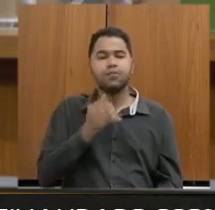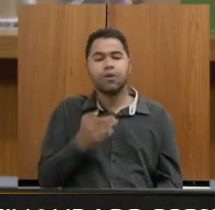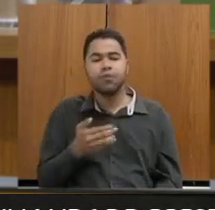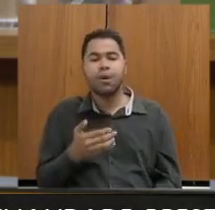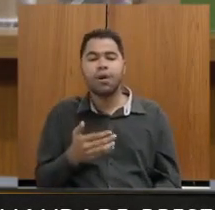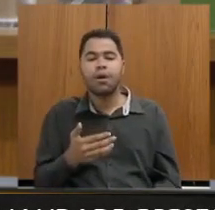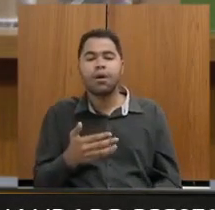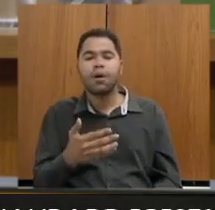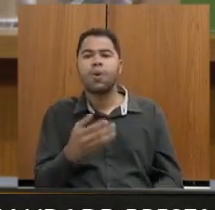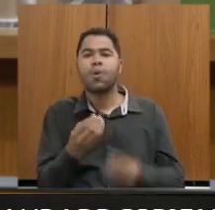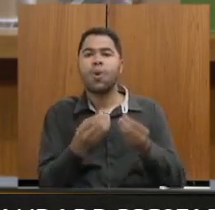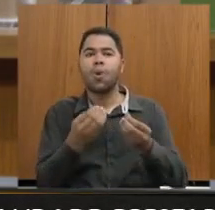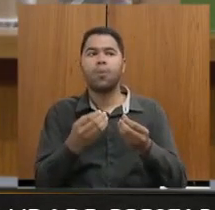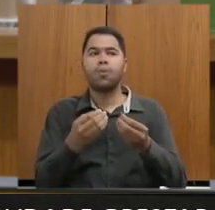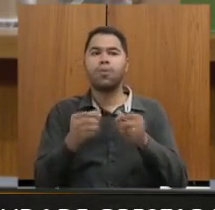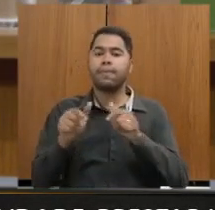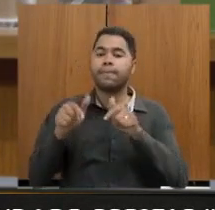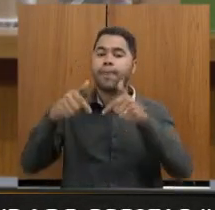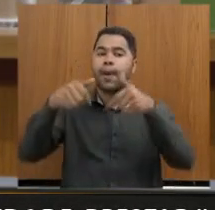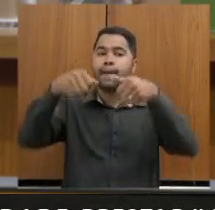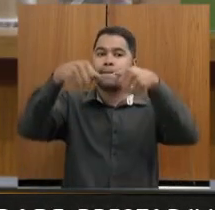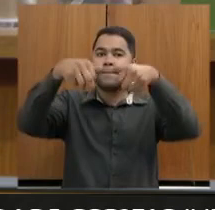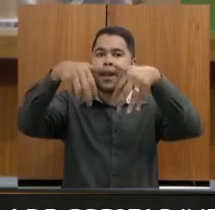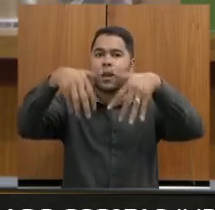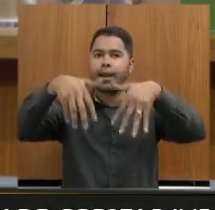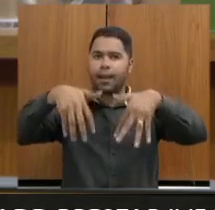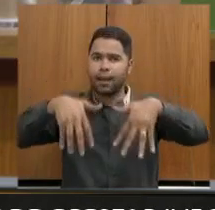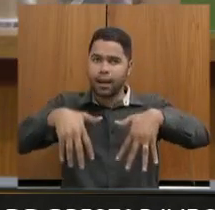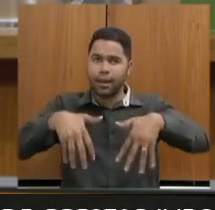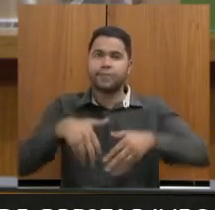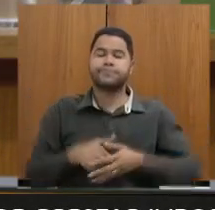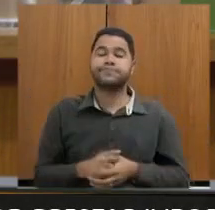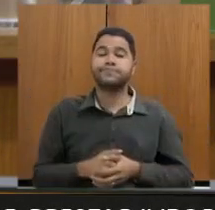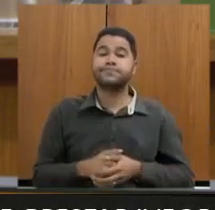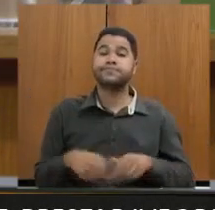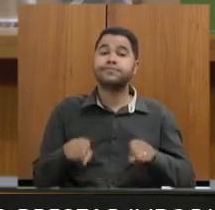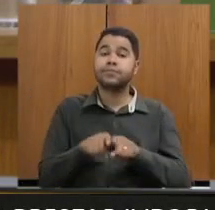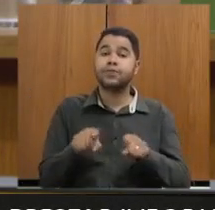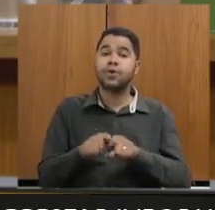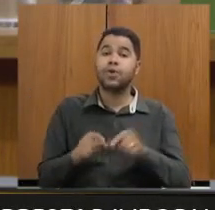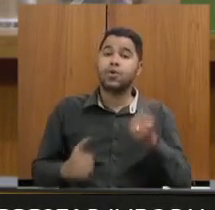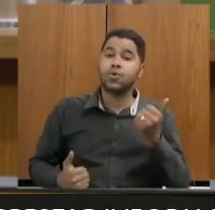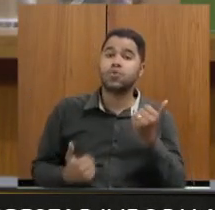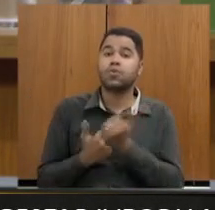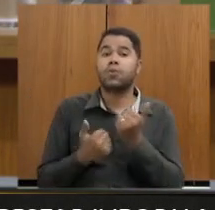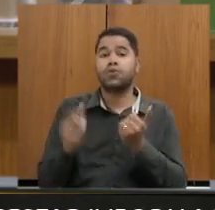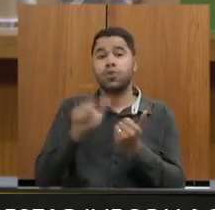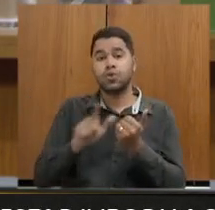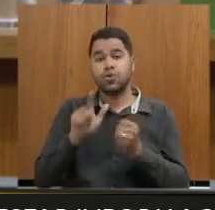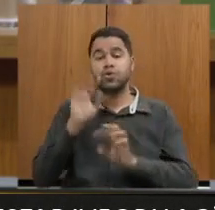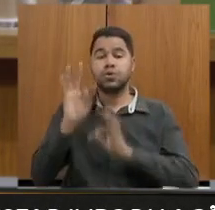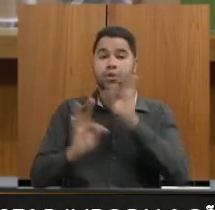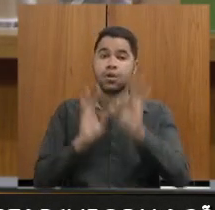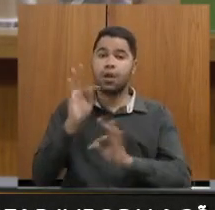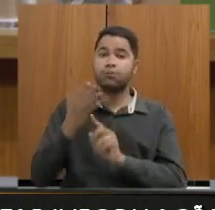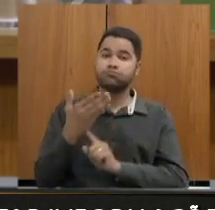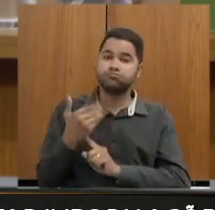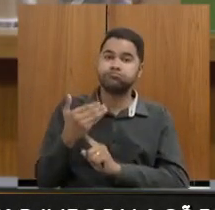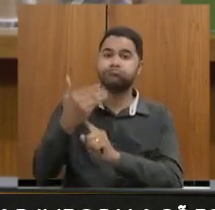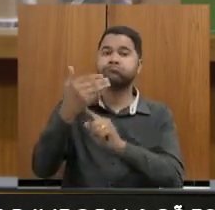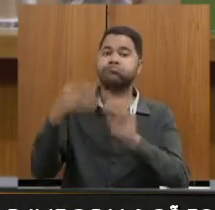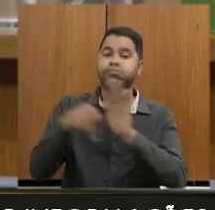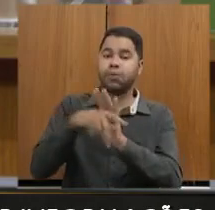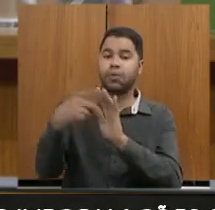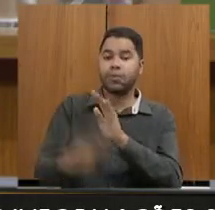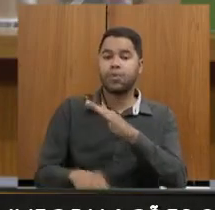cobrar Nossas ações aí para nos lucros de ações e por fim promover o suporte Logístico e tecnológico adequado ao cumprimento da missão